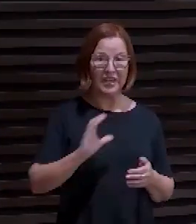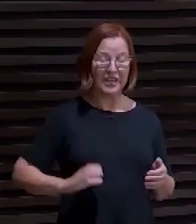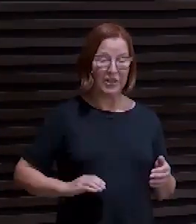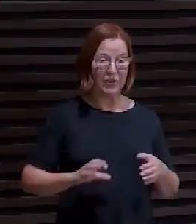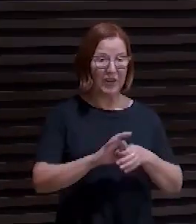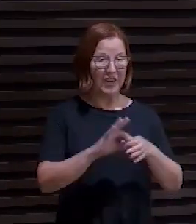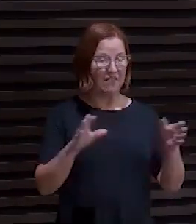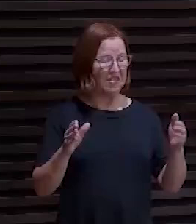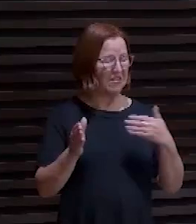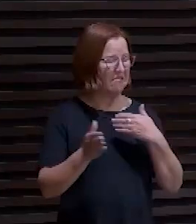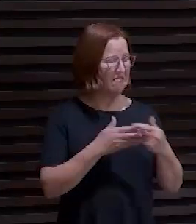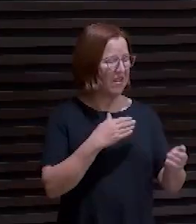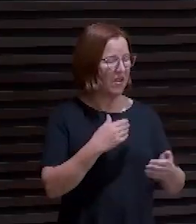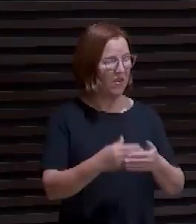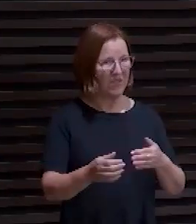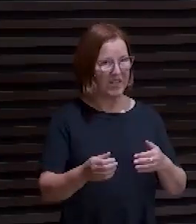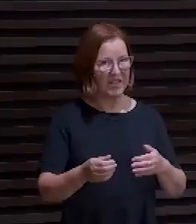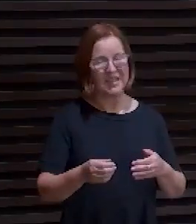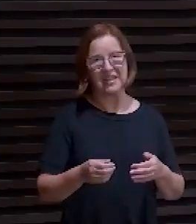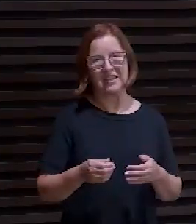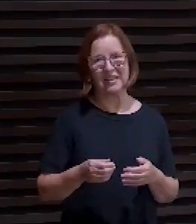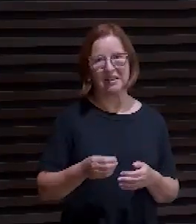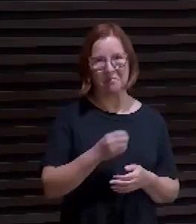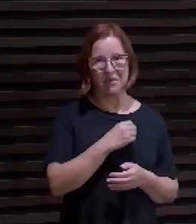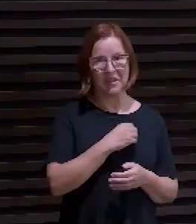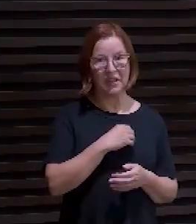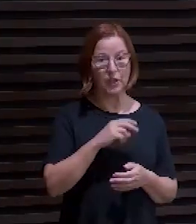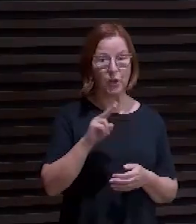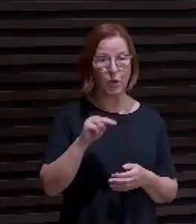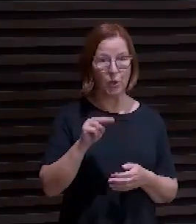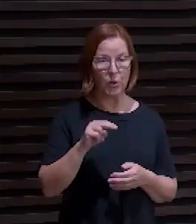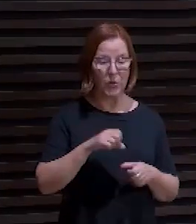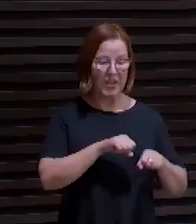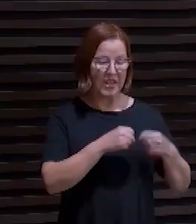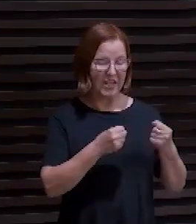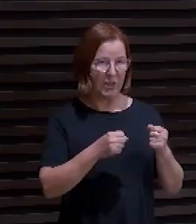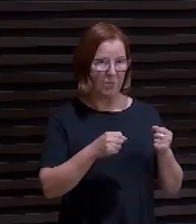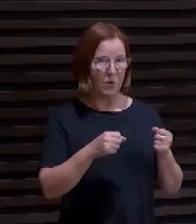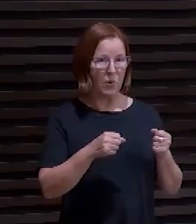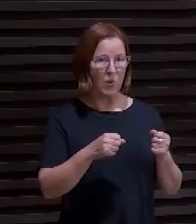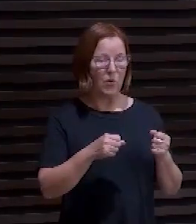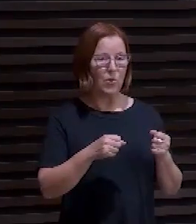Ele não quebrou nenhuma das santas leis de Deus.